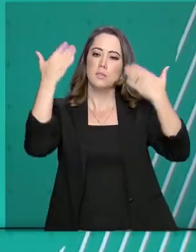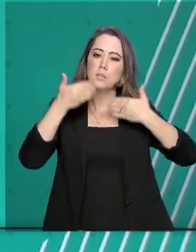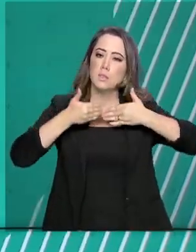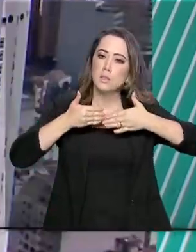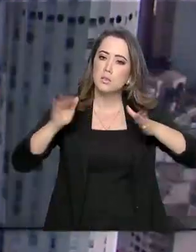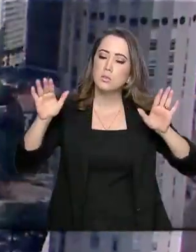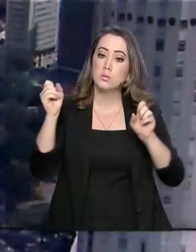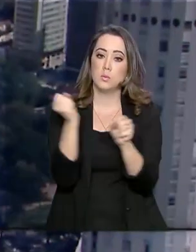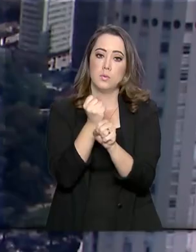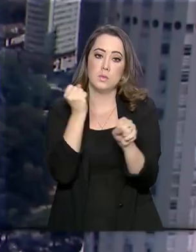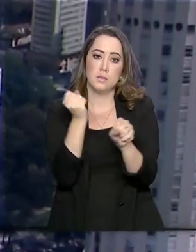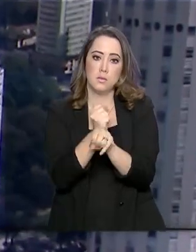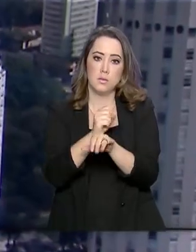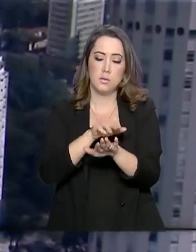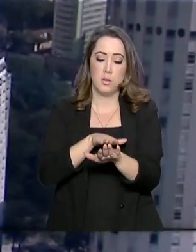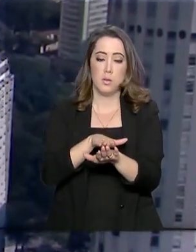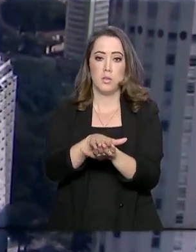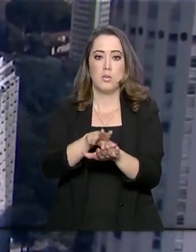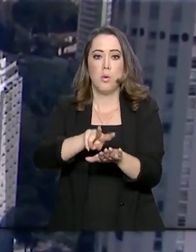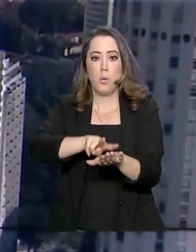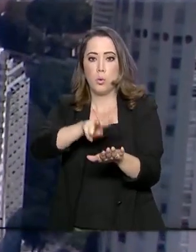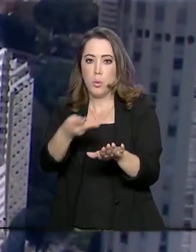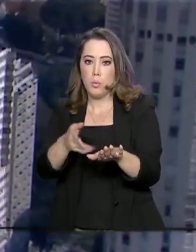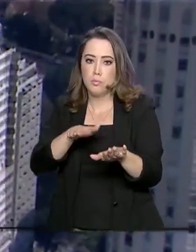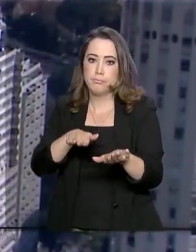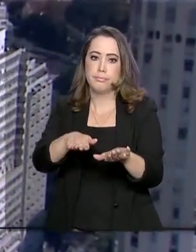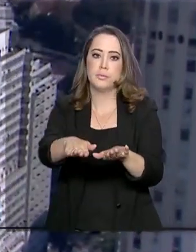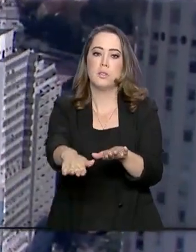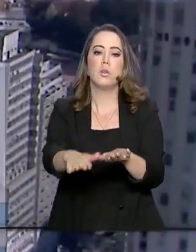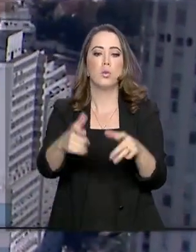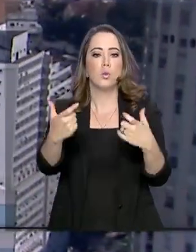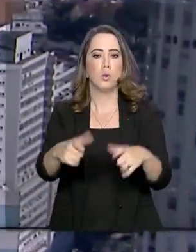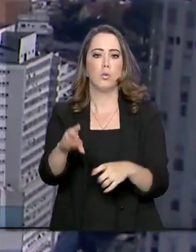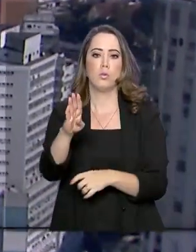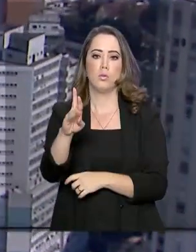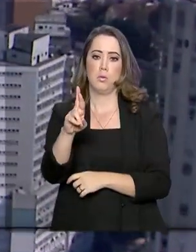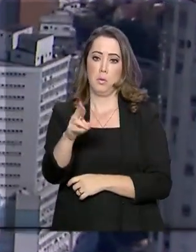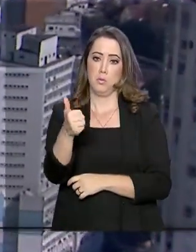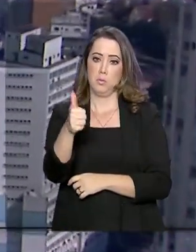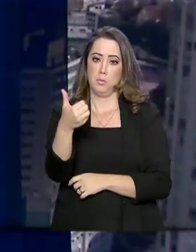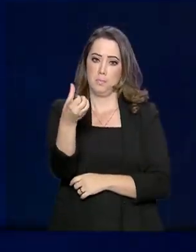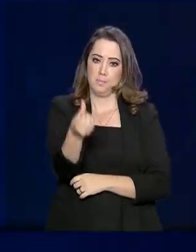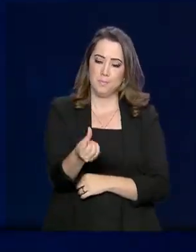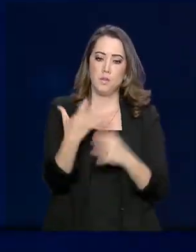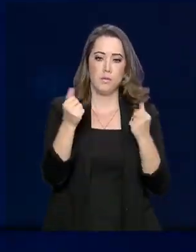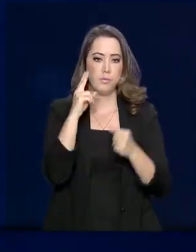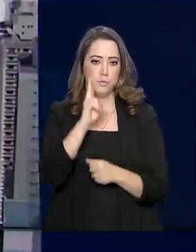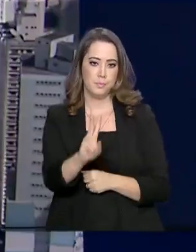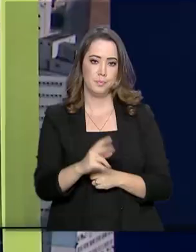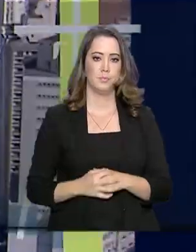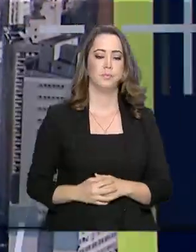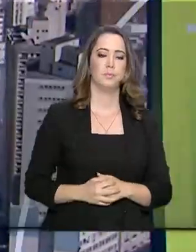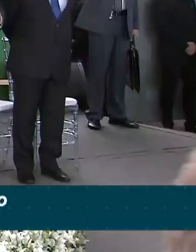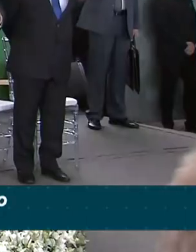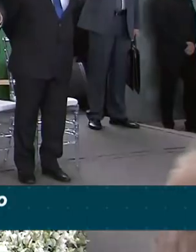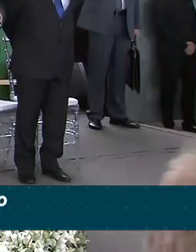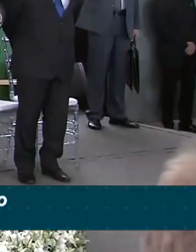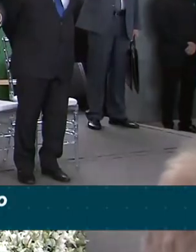na solenidade de inauguração de obras de duplicação de trechos da BR-116. Vamos